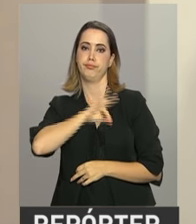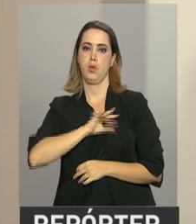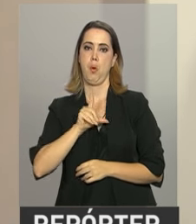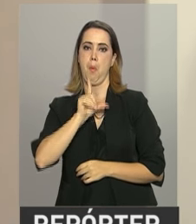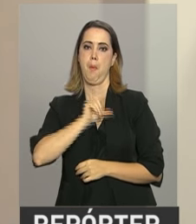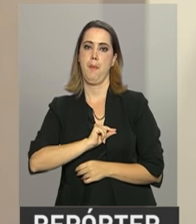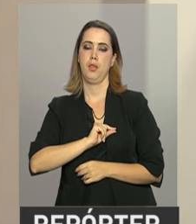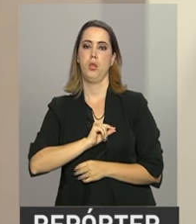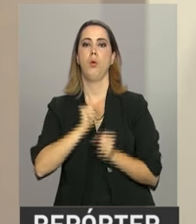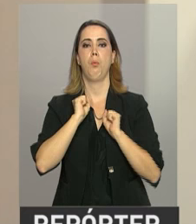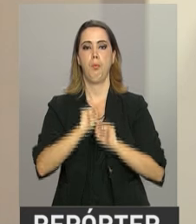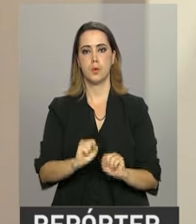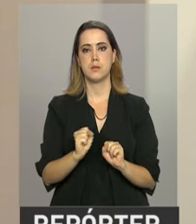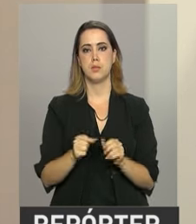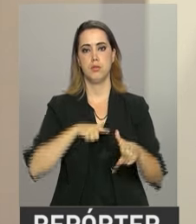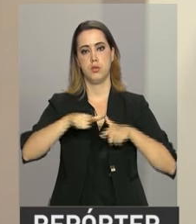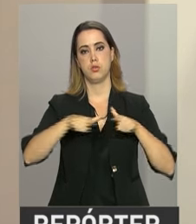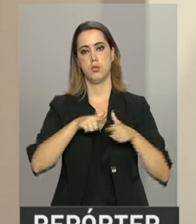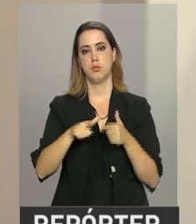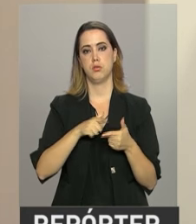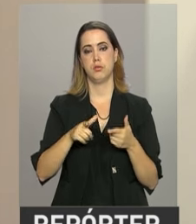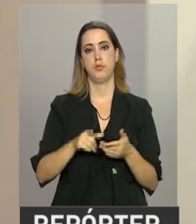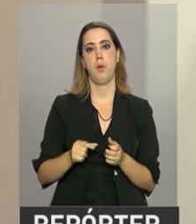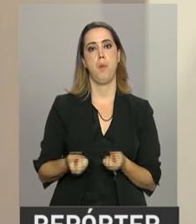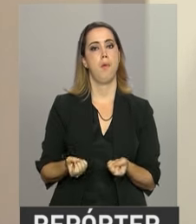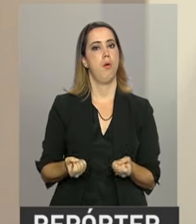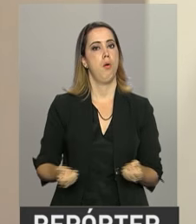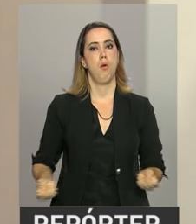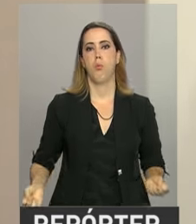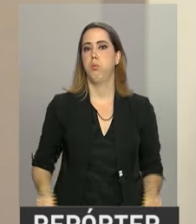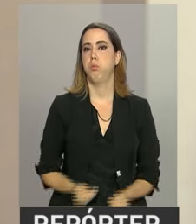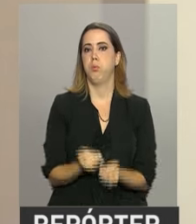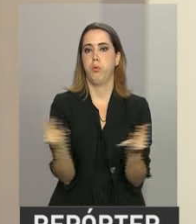mercado de trabalho, mais exclusão social em todos os sentidos.